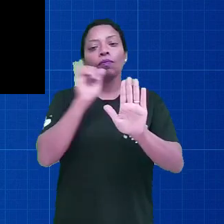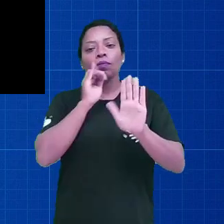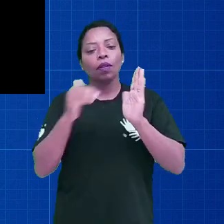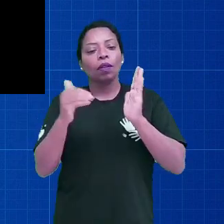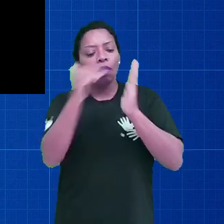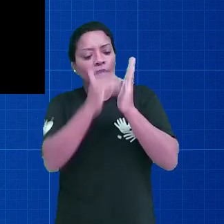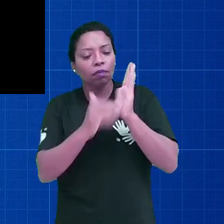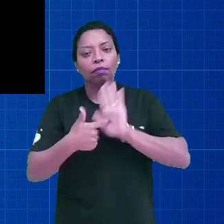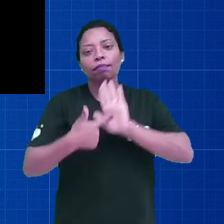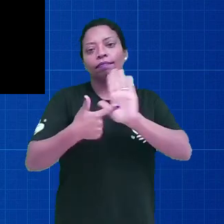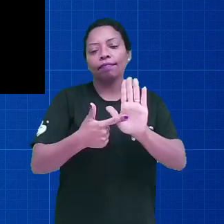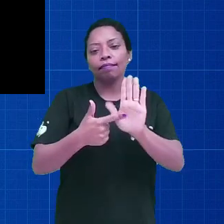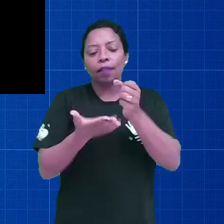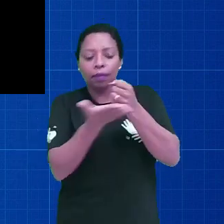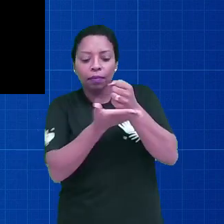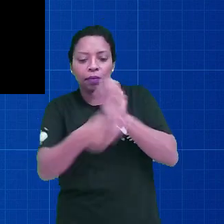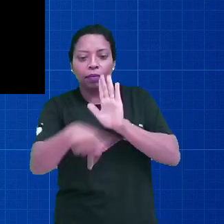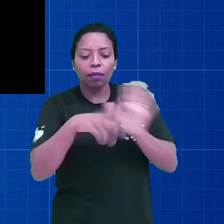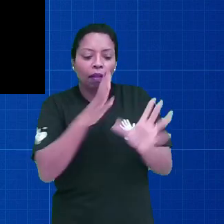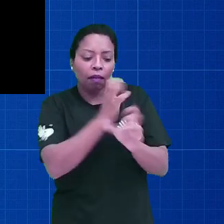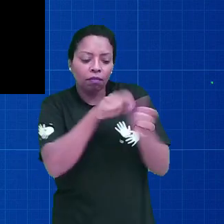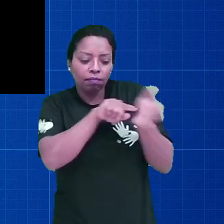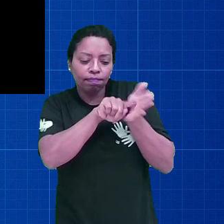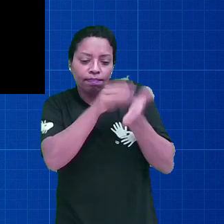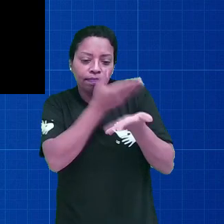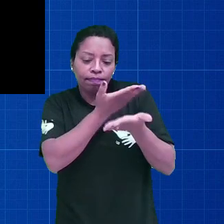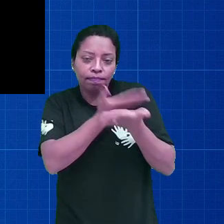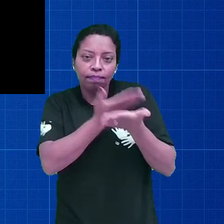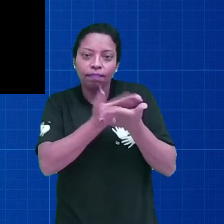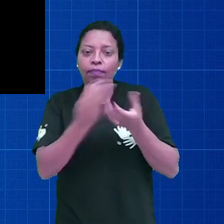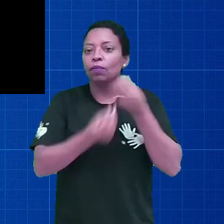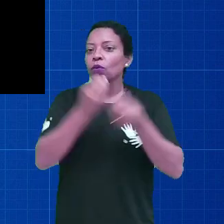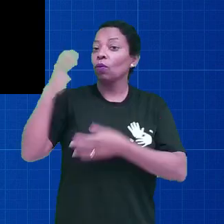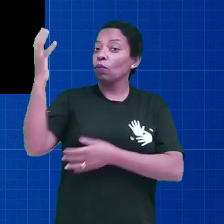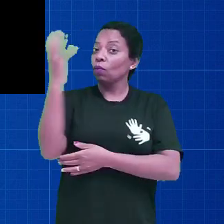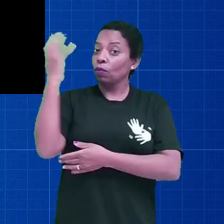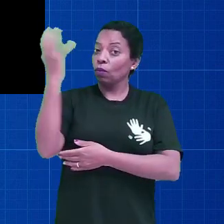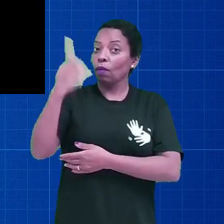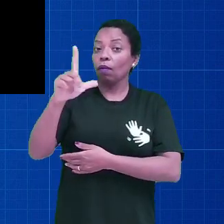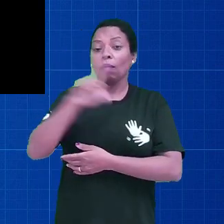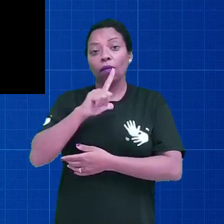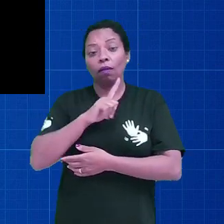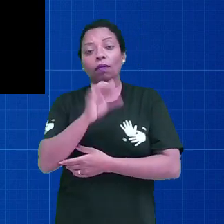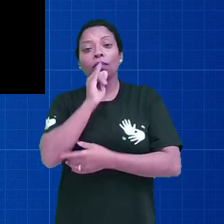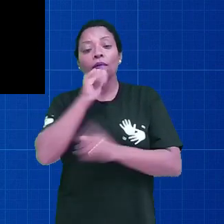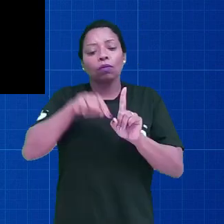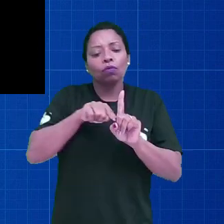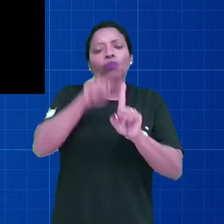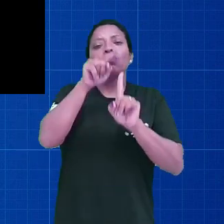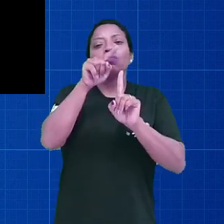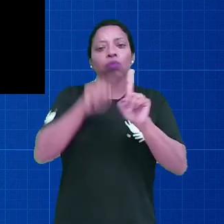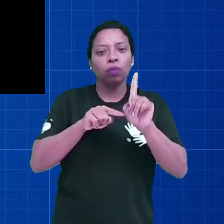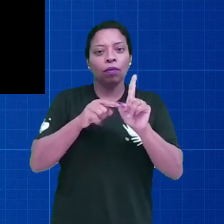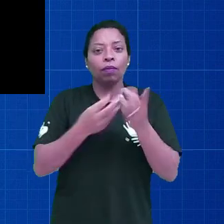uma base de dados de vários anos de medição, onde você vai ter extremos de máxima, de